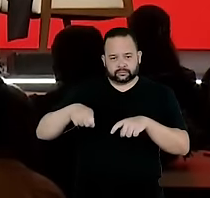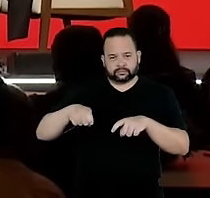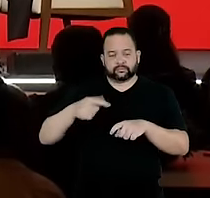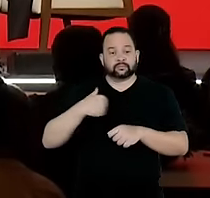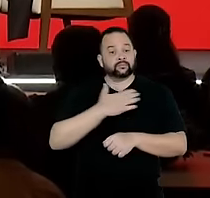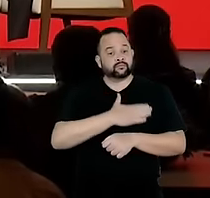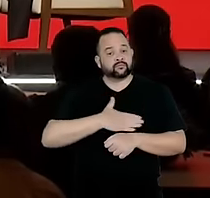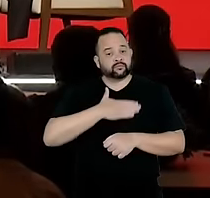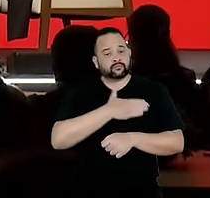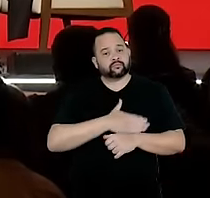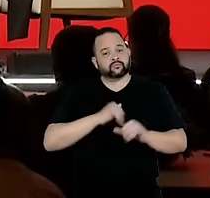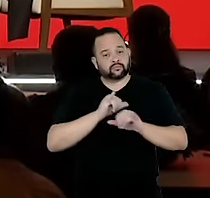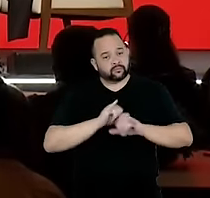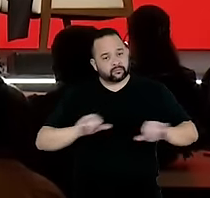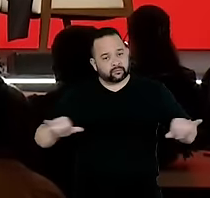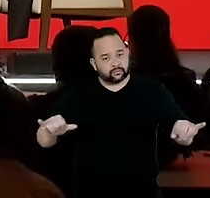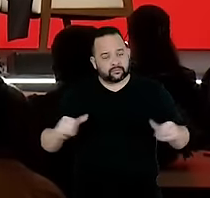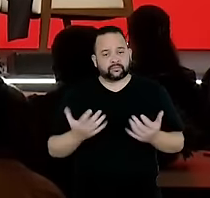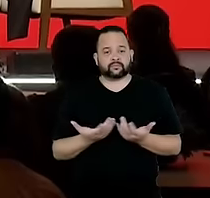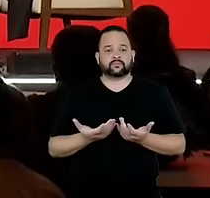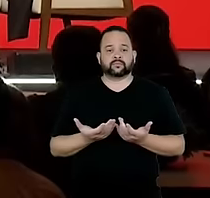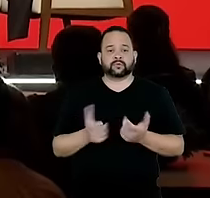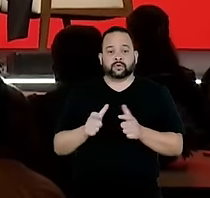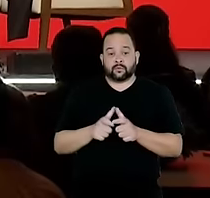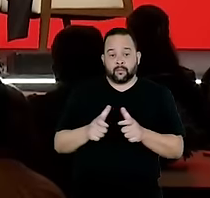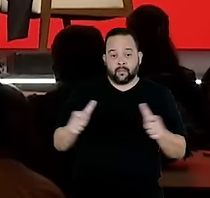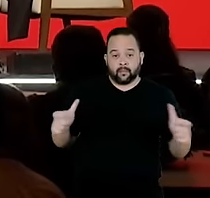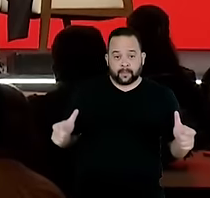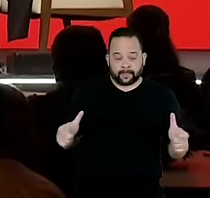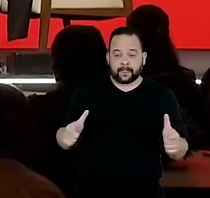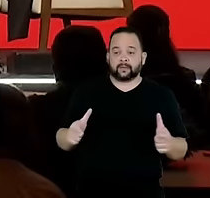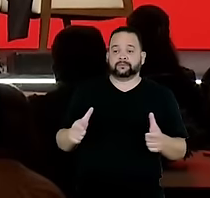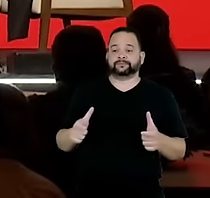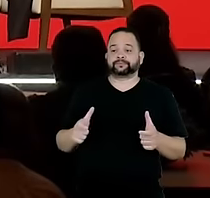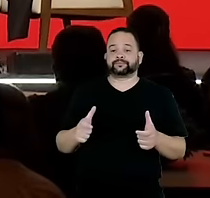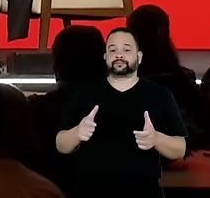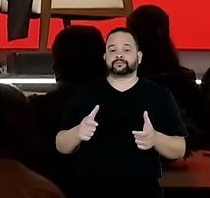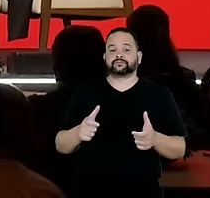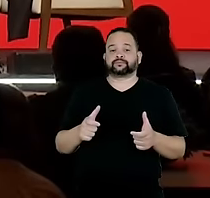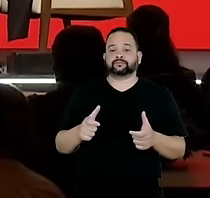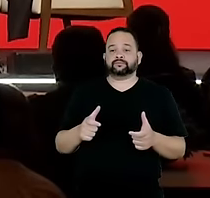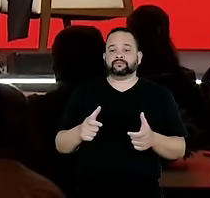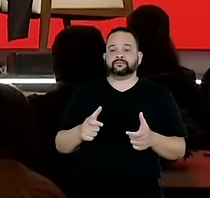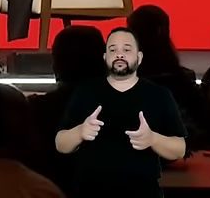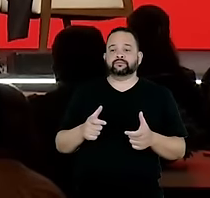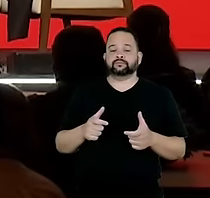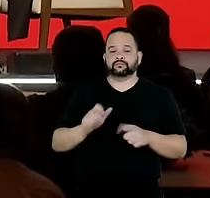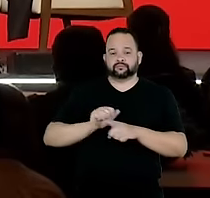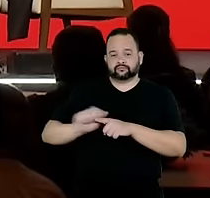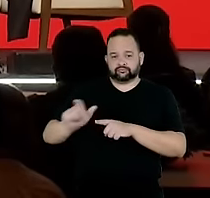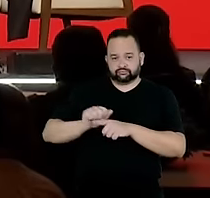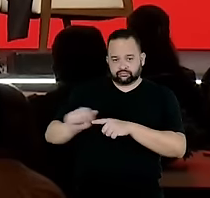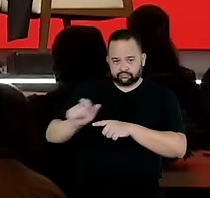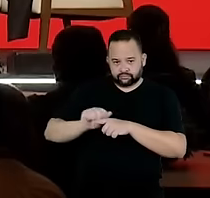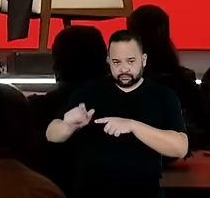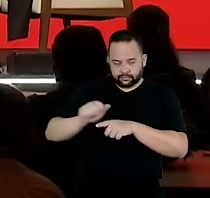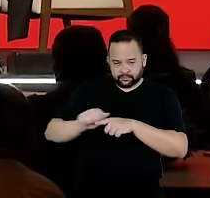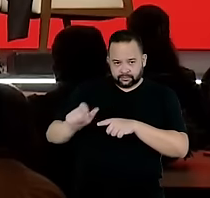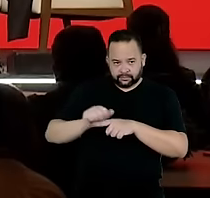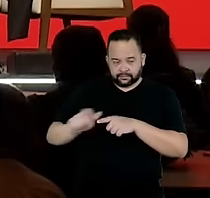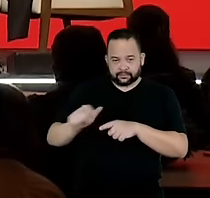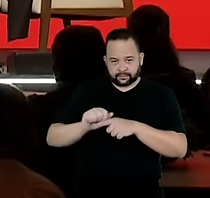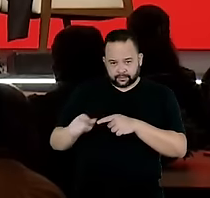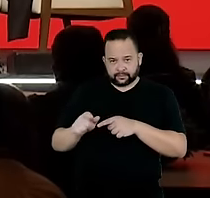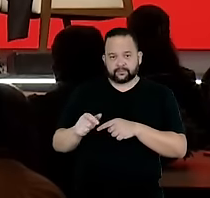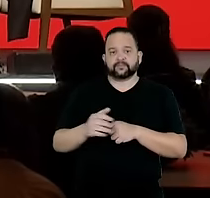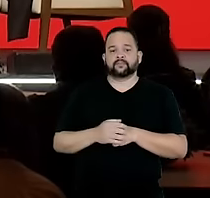o quão maior for o financiamento do agronegócio pelo mercado de capitais melhor será a